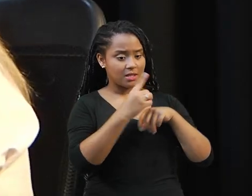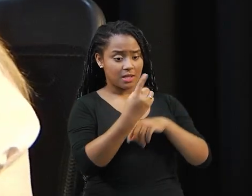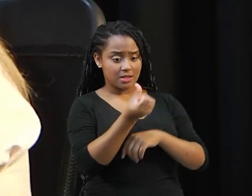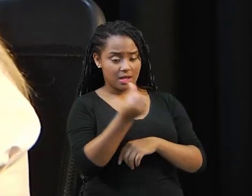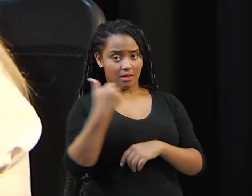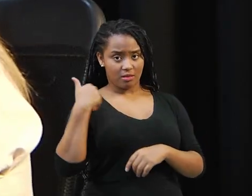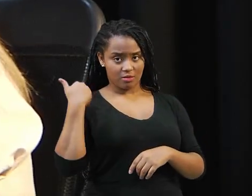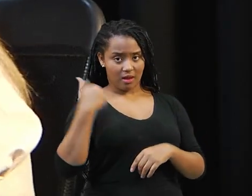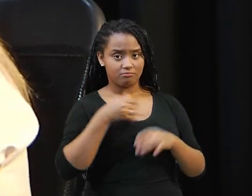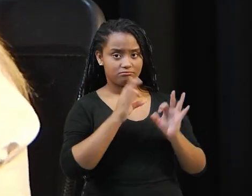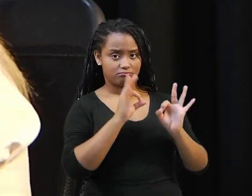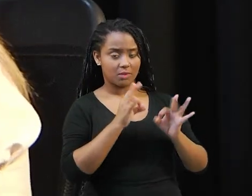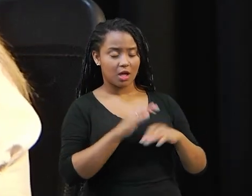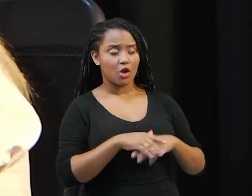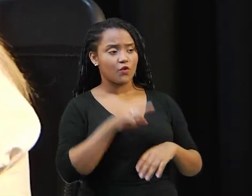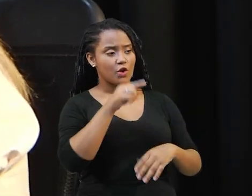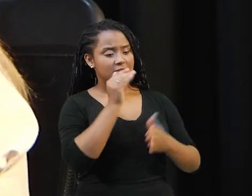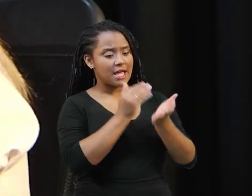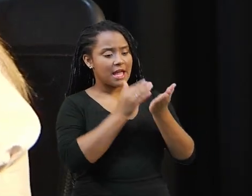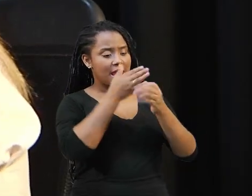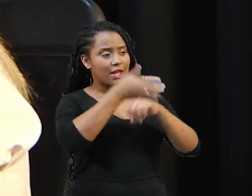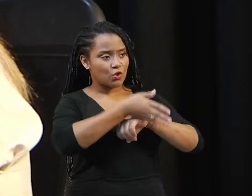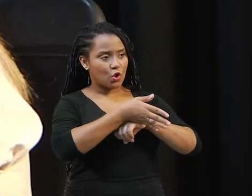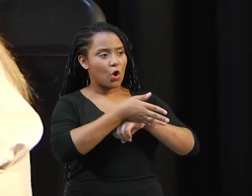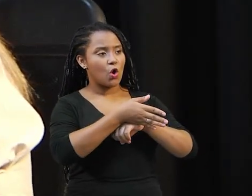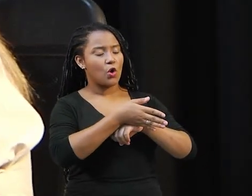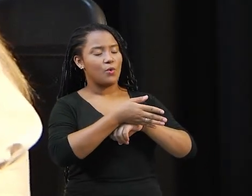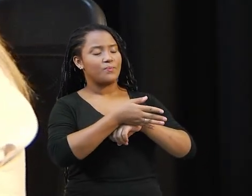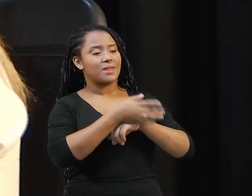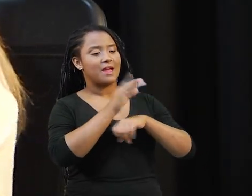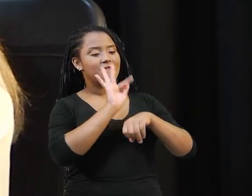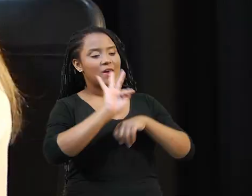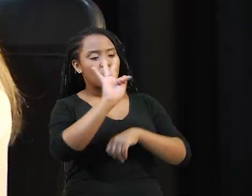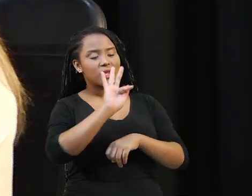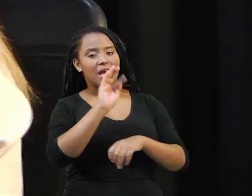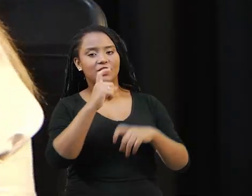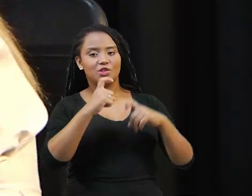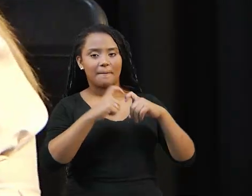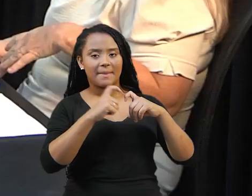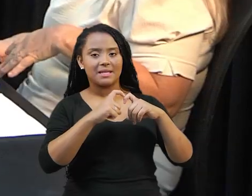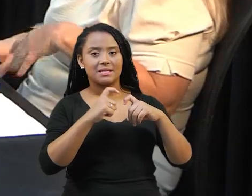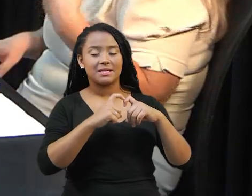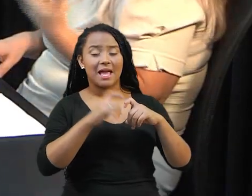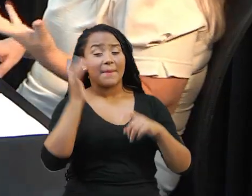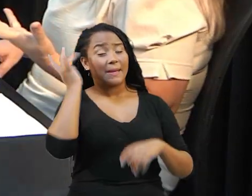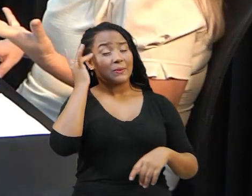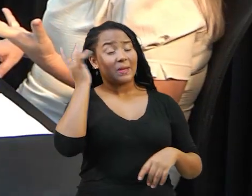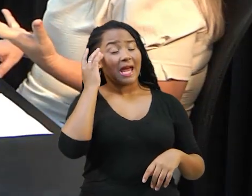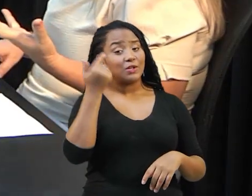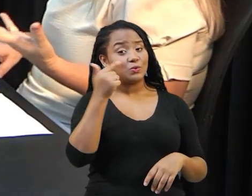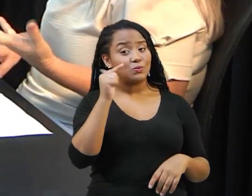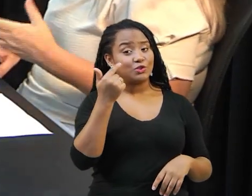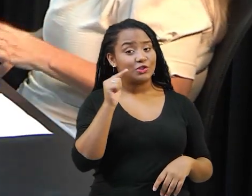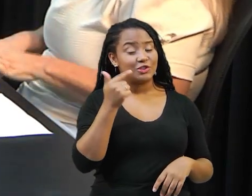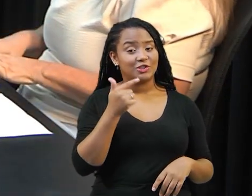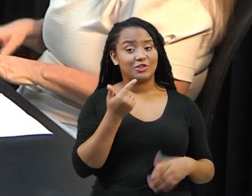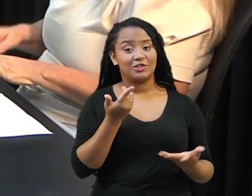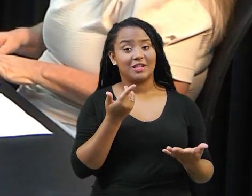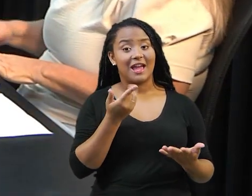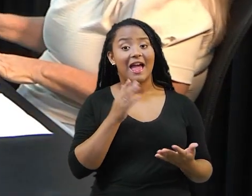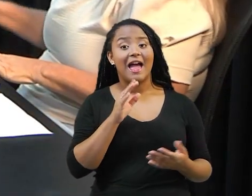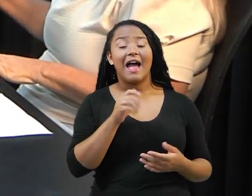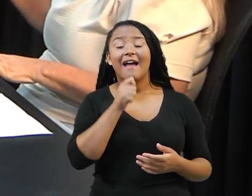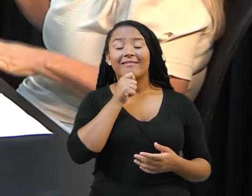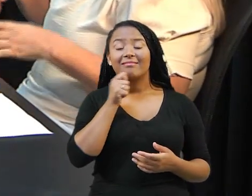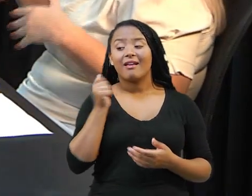né? Sim. De certa forma, entrou na medicina de uma forma mais imatura, Sim, né? sim. Adolescente, Isso. né? E